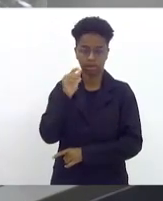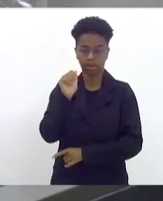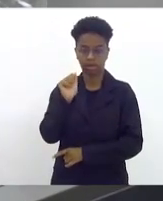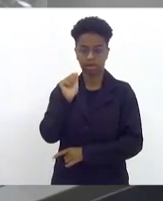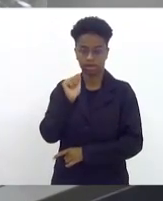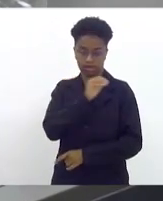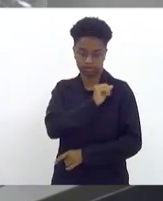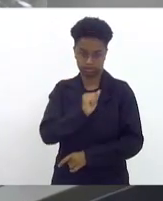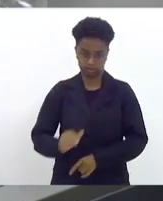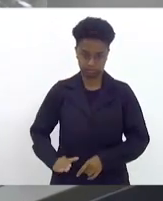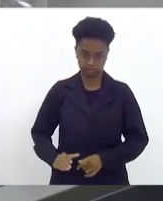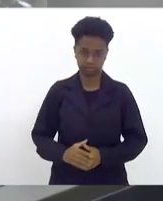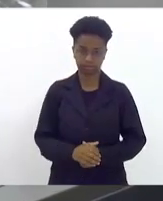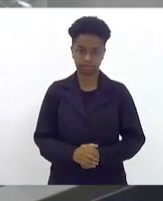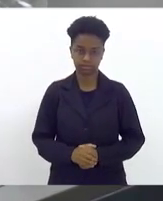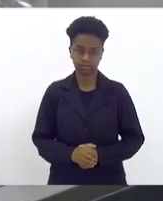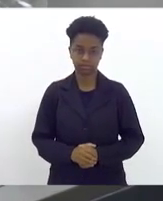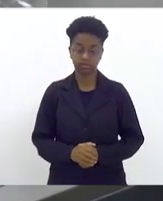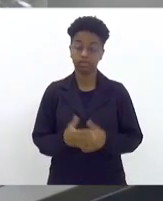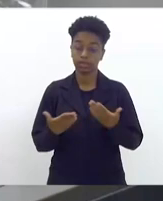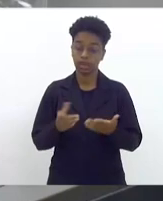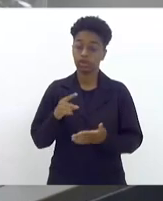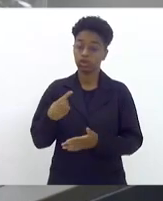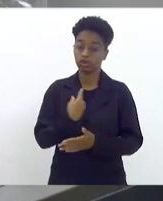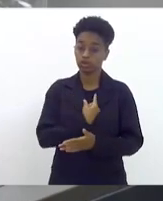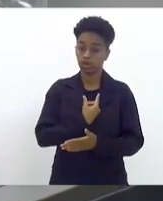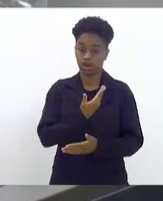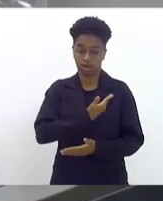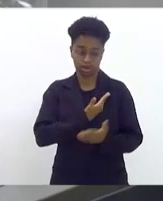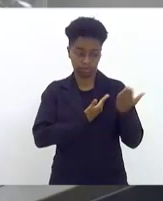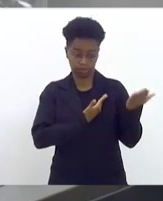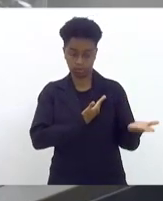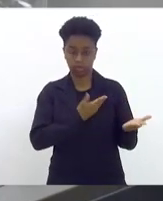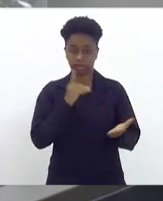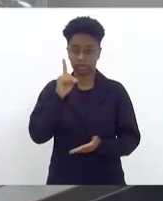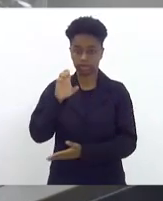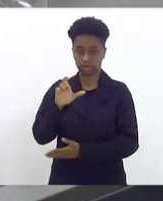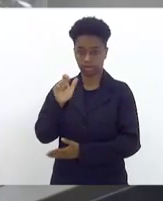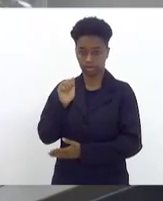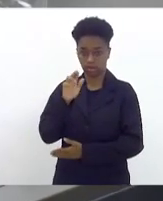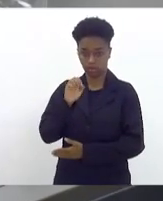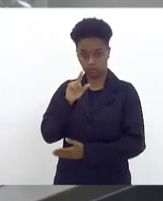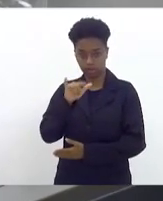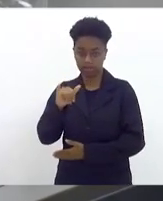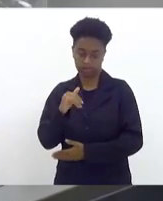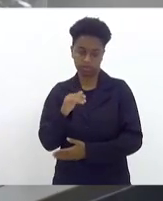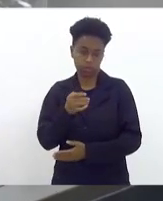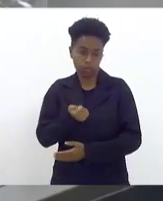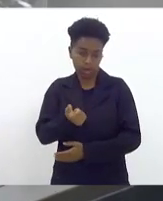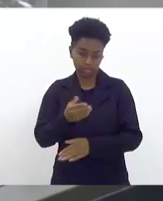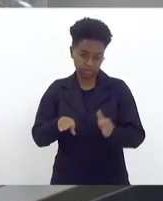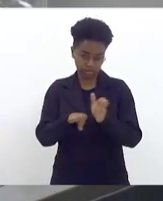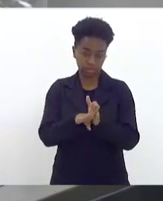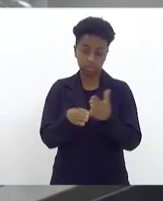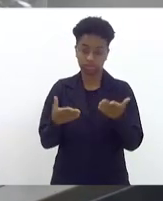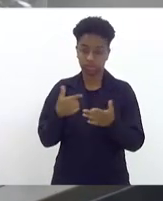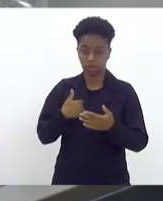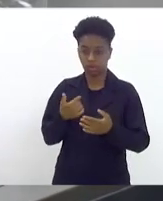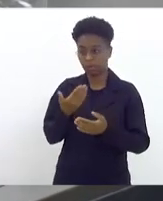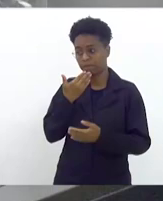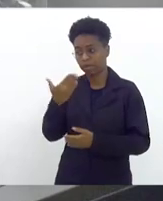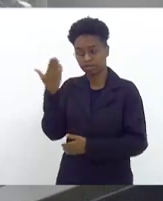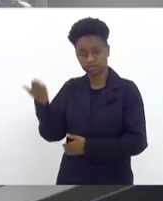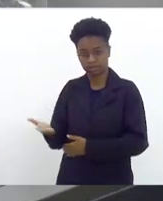Siciliano o nosso nome colega Guilherme tá chegando já passou ele aqui a relatoria